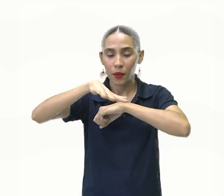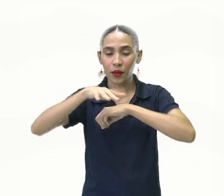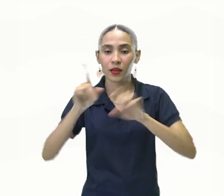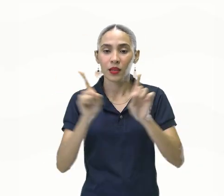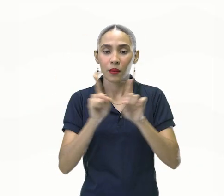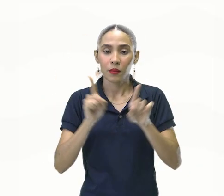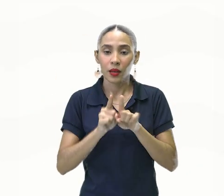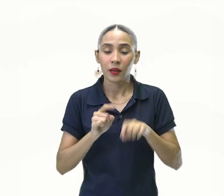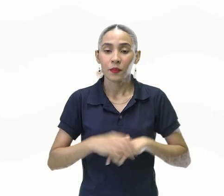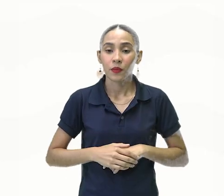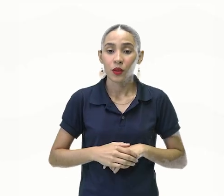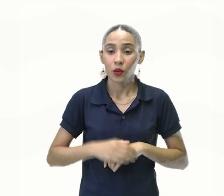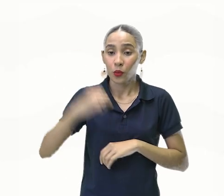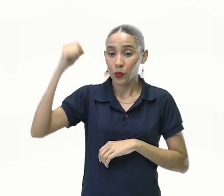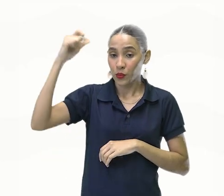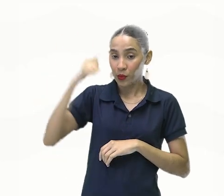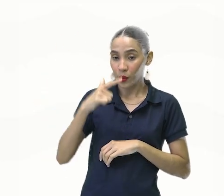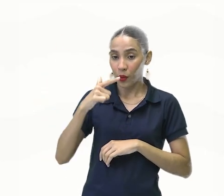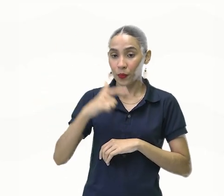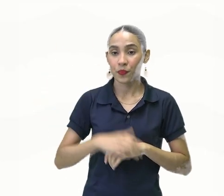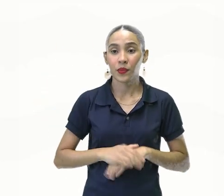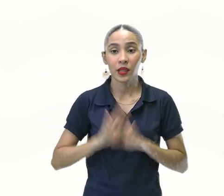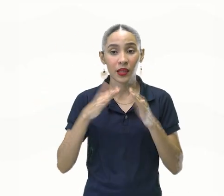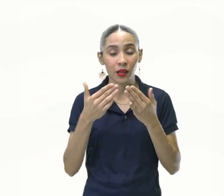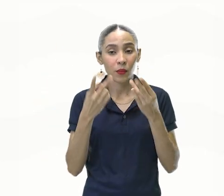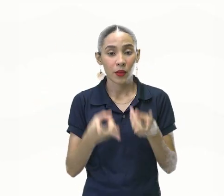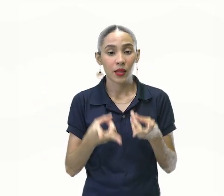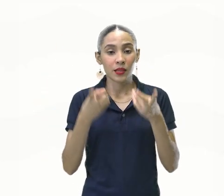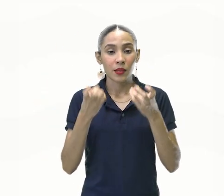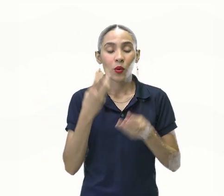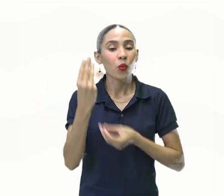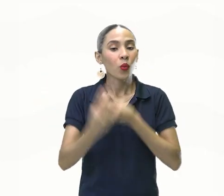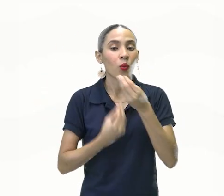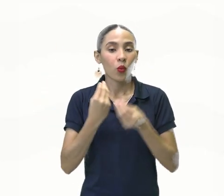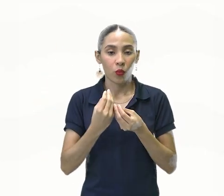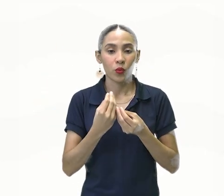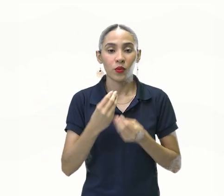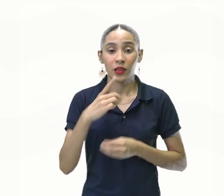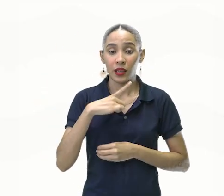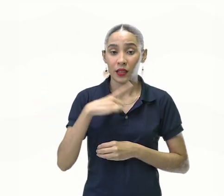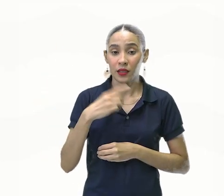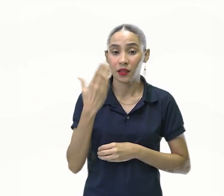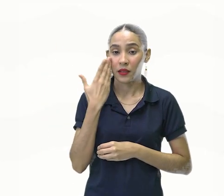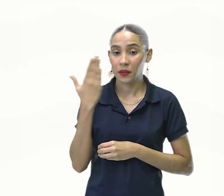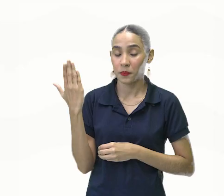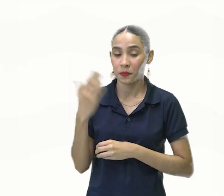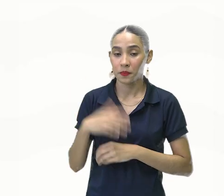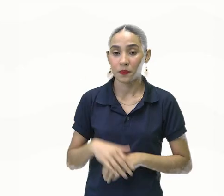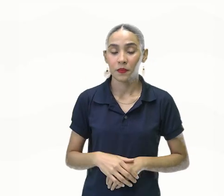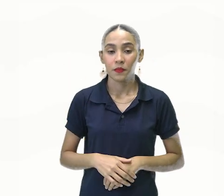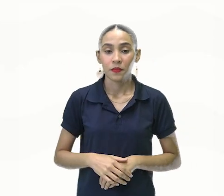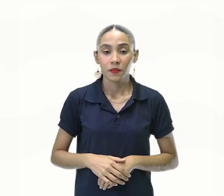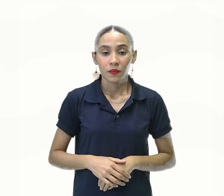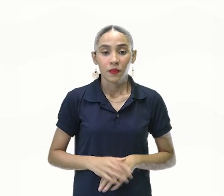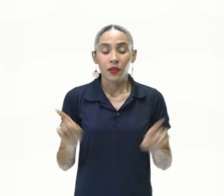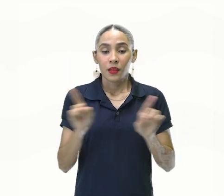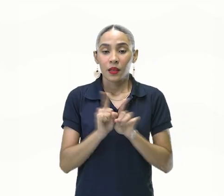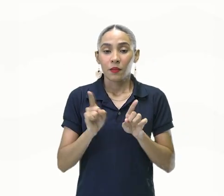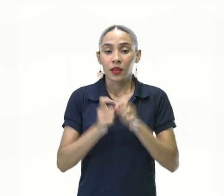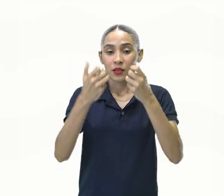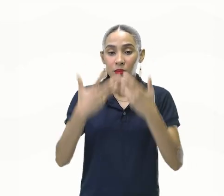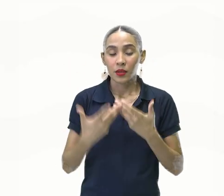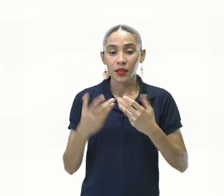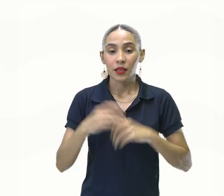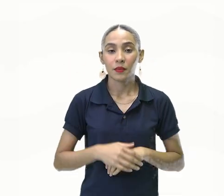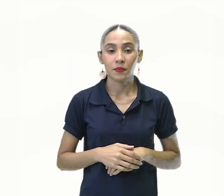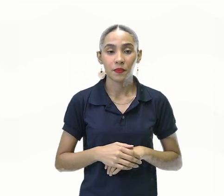reflete a luz do sol. Vejam aí como você tem. Aí, quando